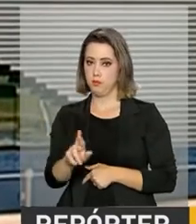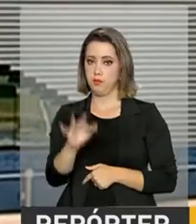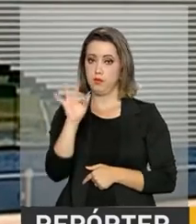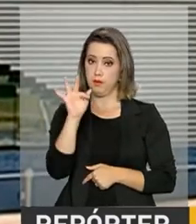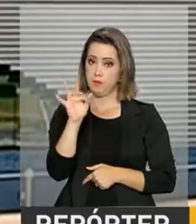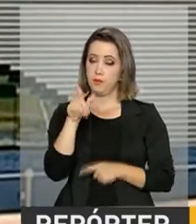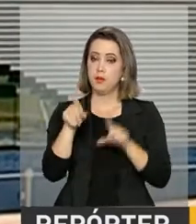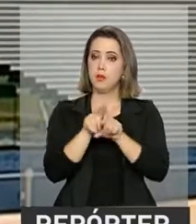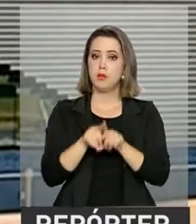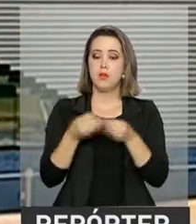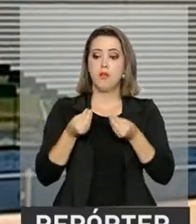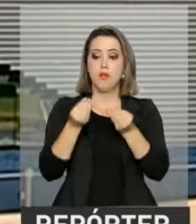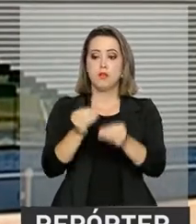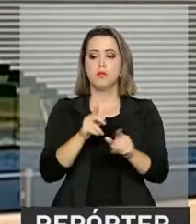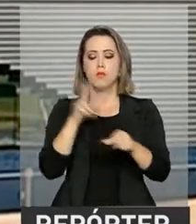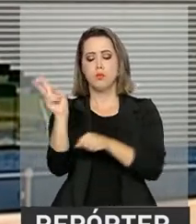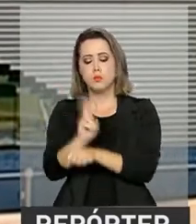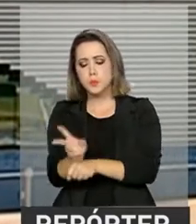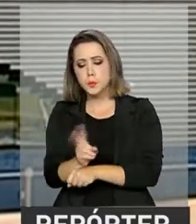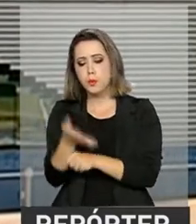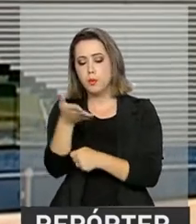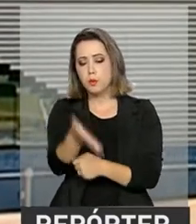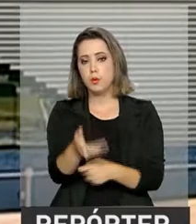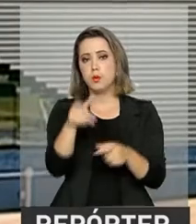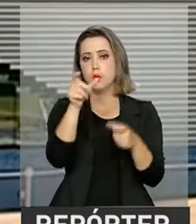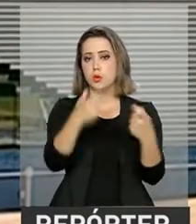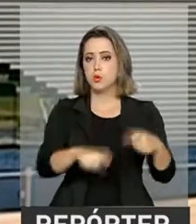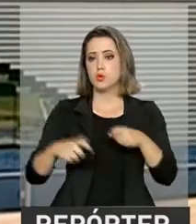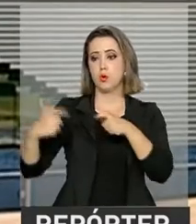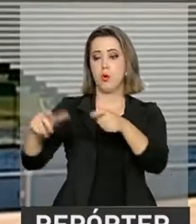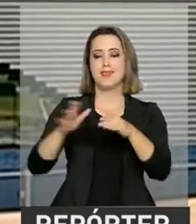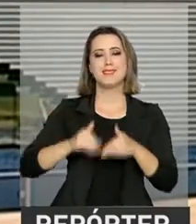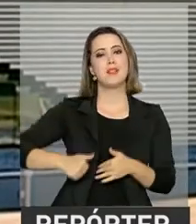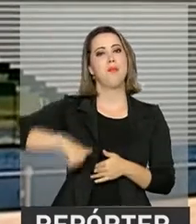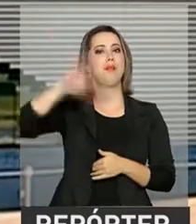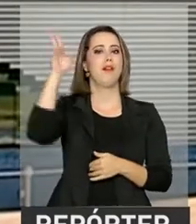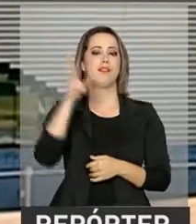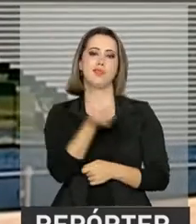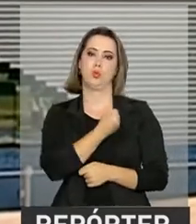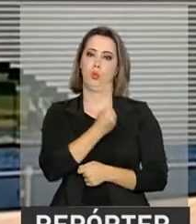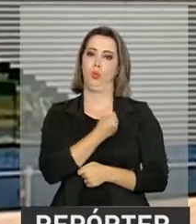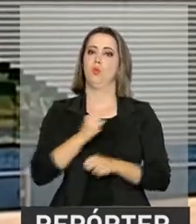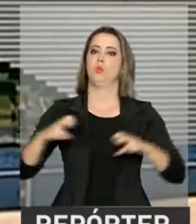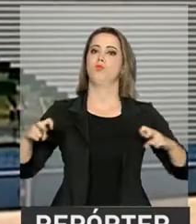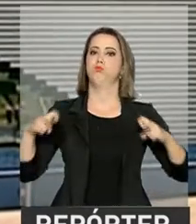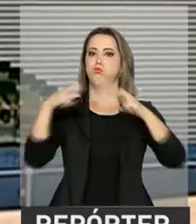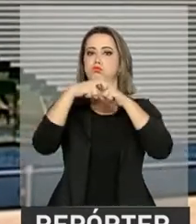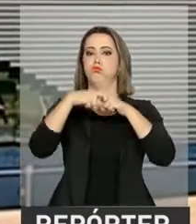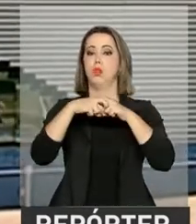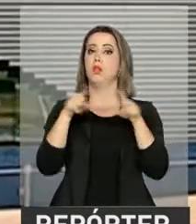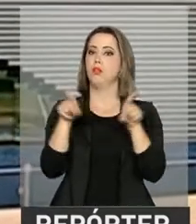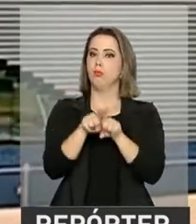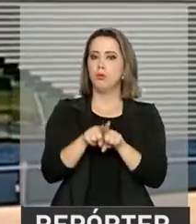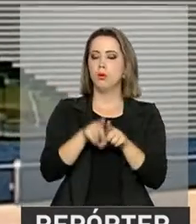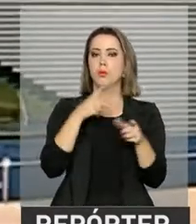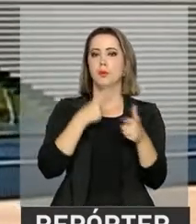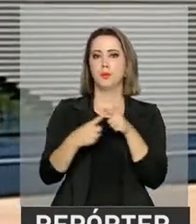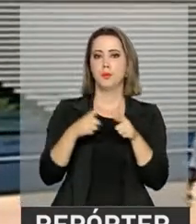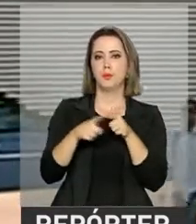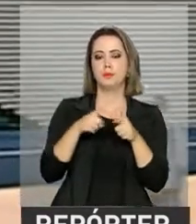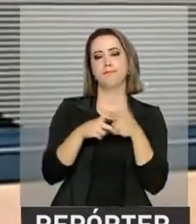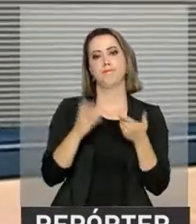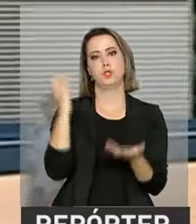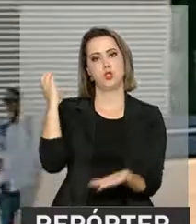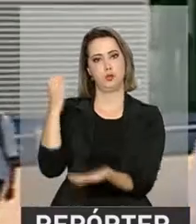vão concentrar a fiscalização nos trechos com maior número de acidentes e crimes aqui ao meu lado o